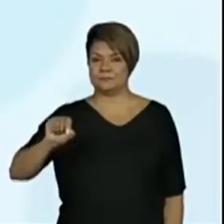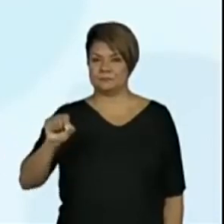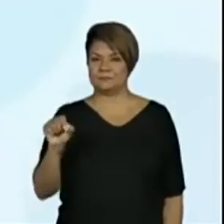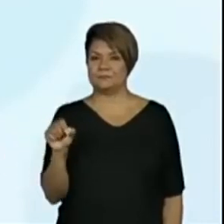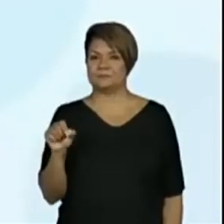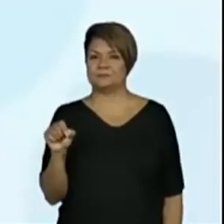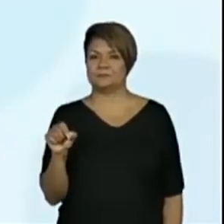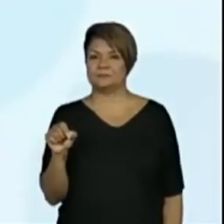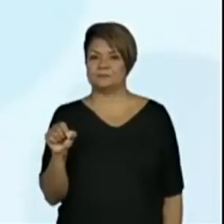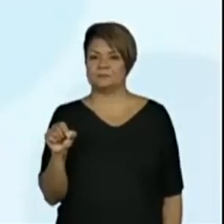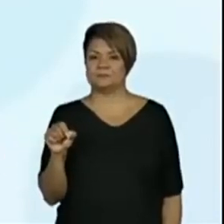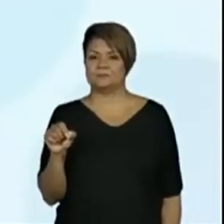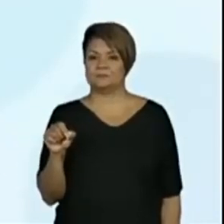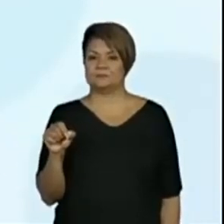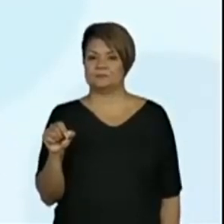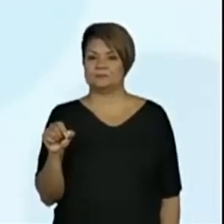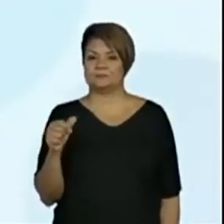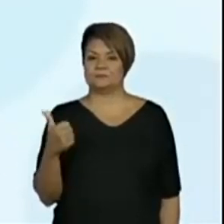Dez.